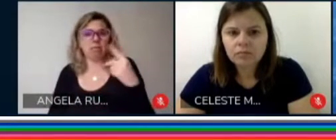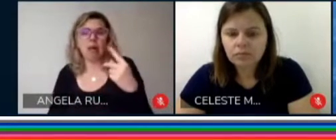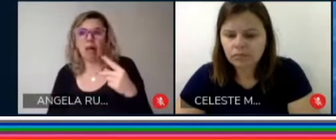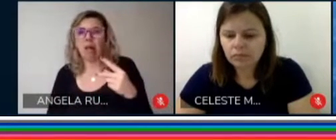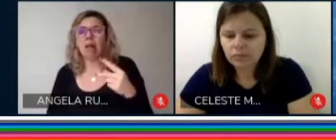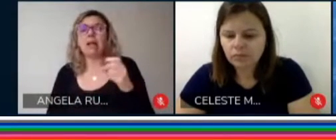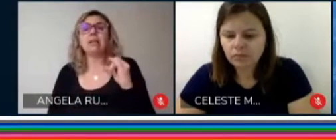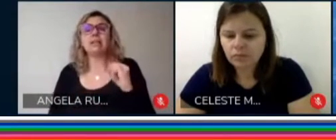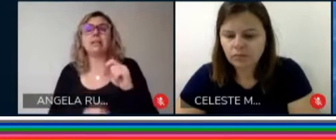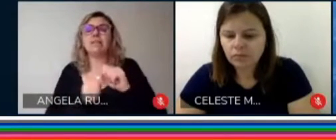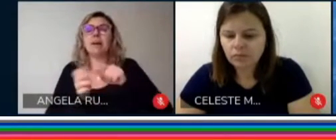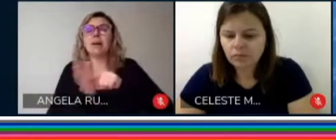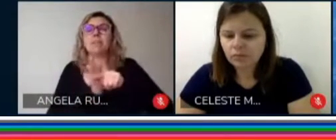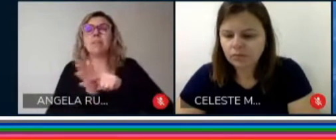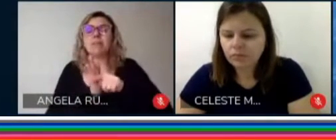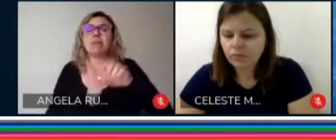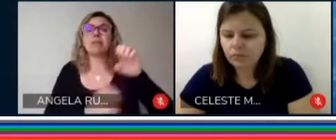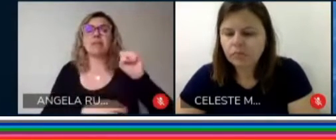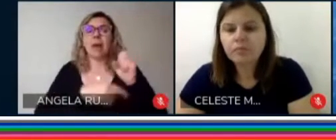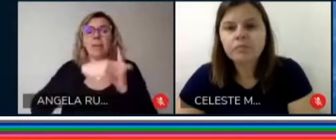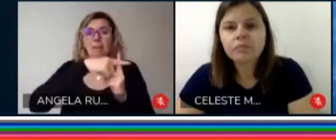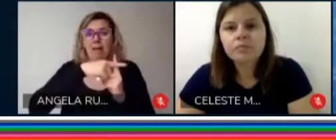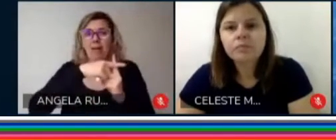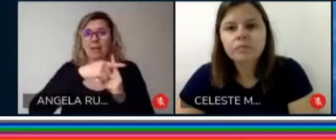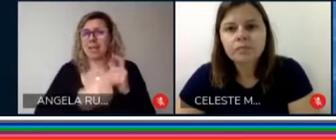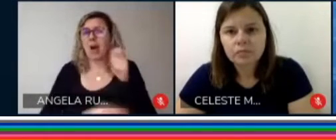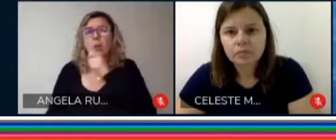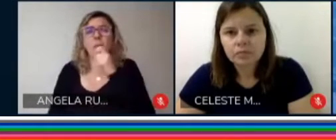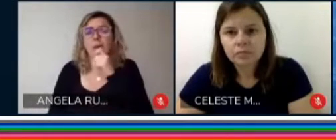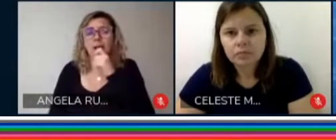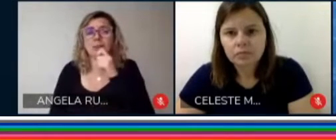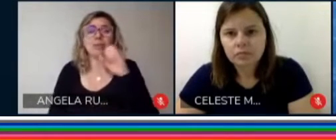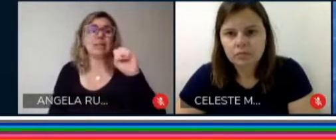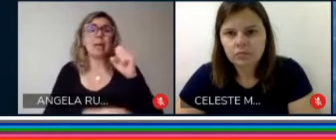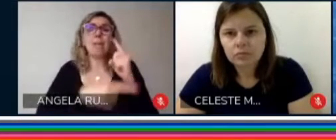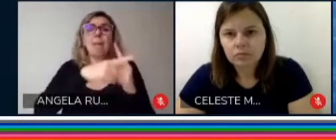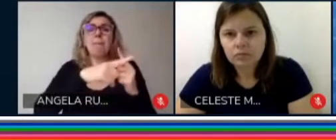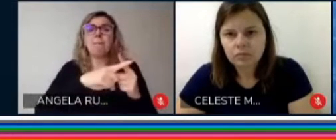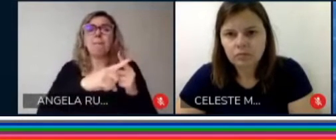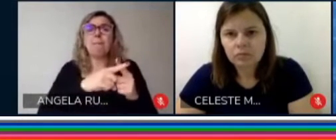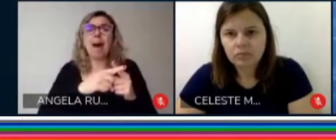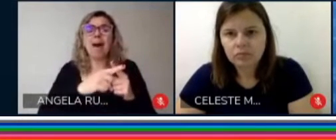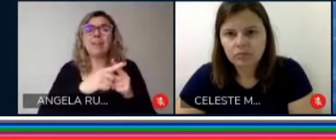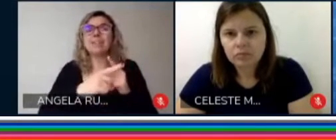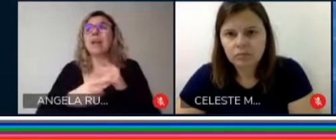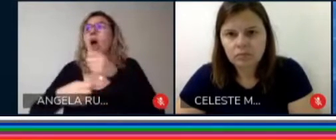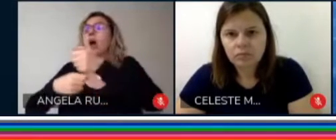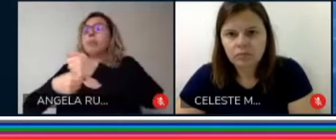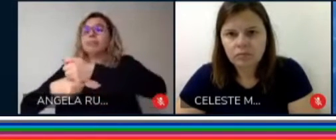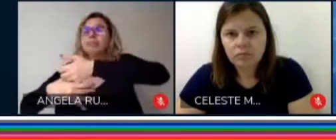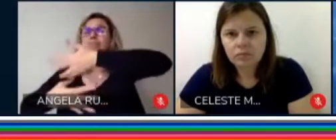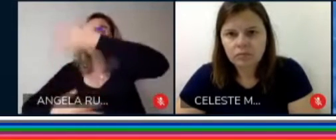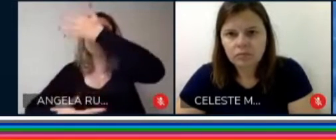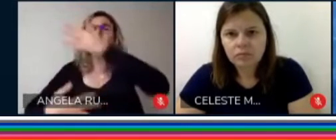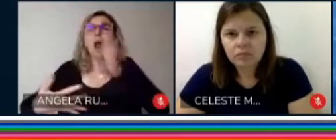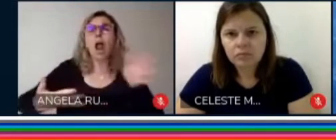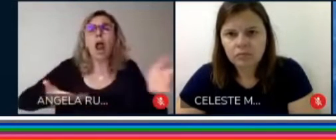quando faz uma pesquisa no Sabe Mais. Então, o Sabe Mais faz uma varredura em todas elas, né? Ele é como se